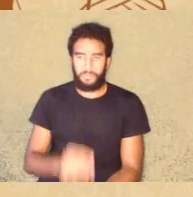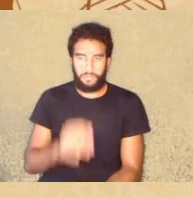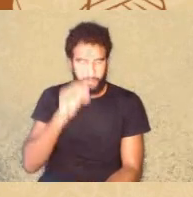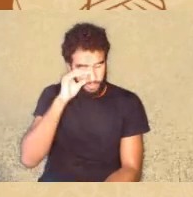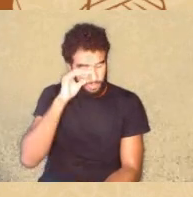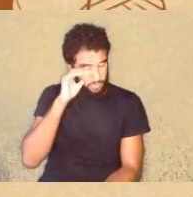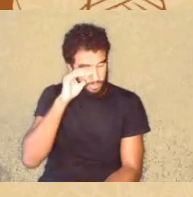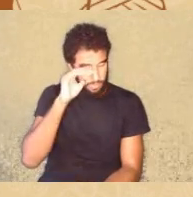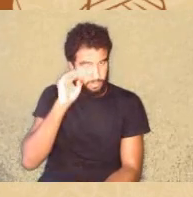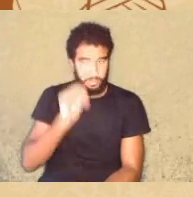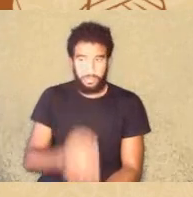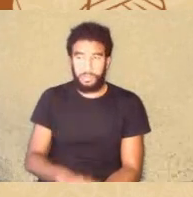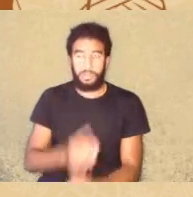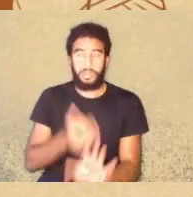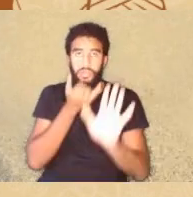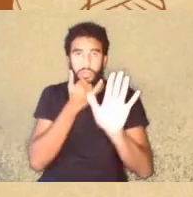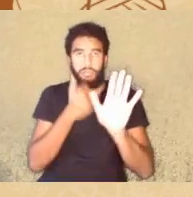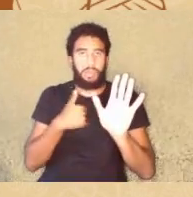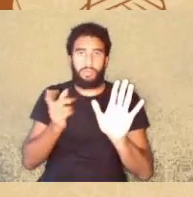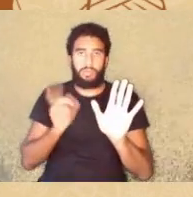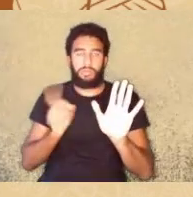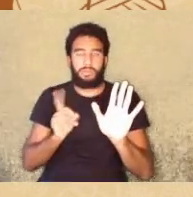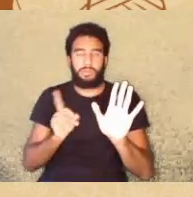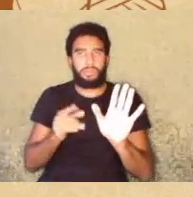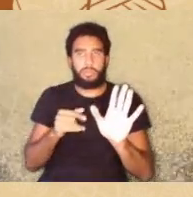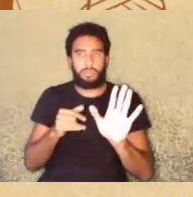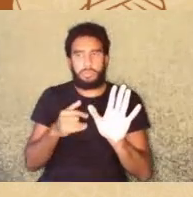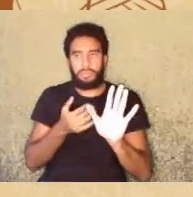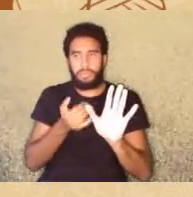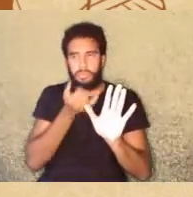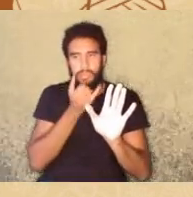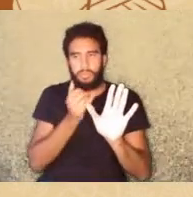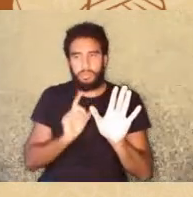Desculpa, gente, não fui eu, não. Foi sem querer aqui, desculpa. Adélia, então.